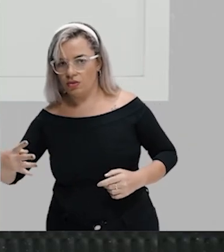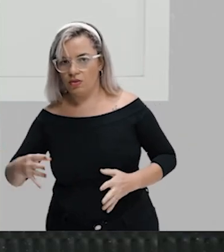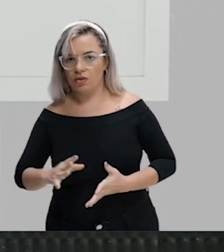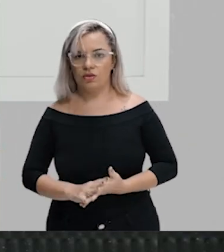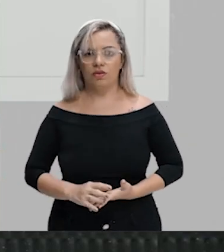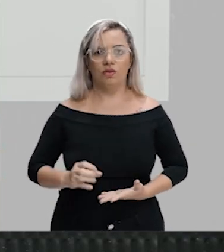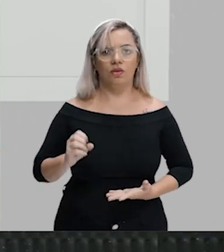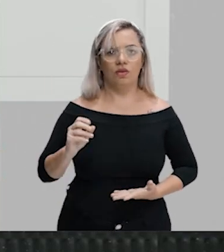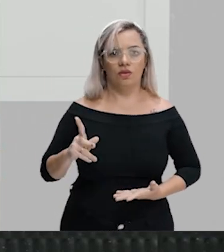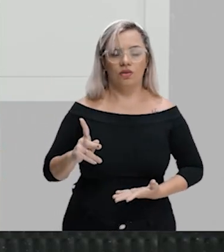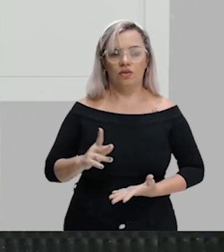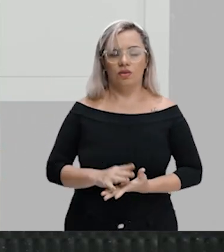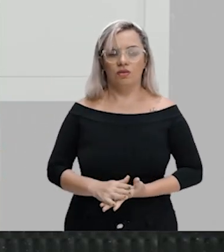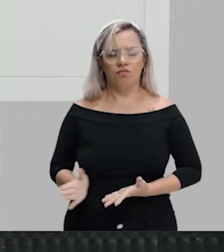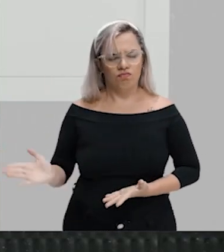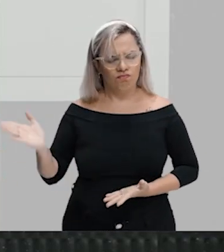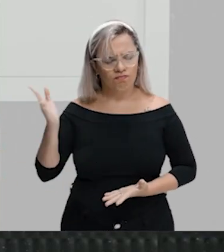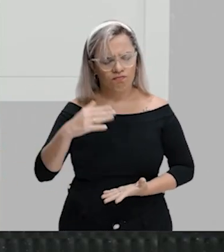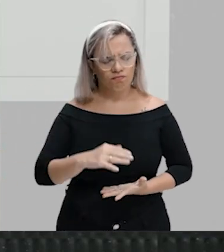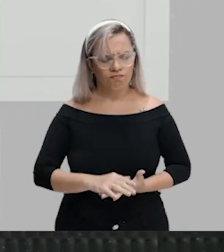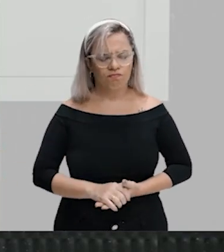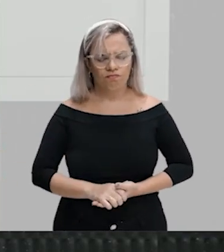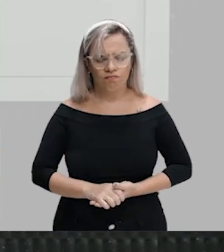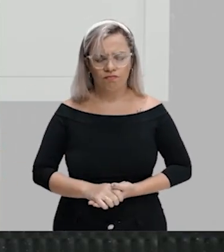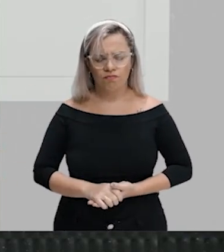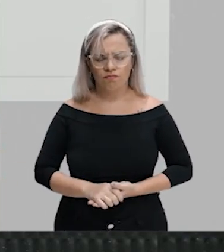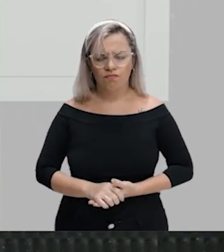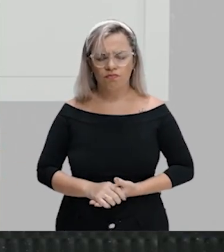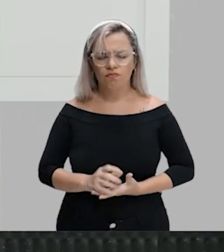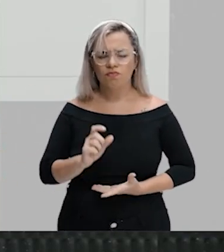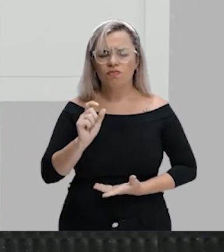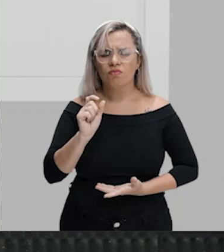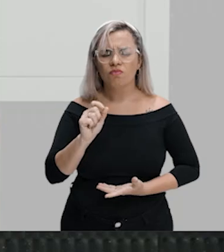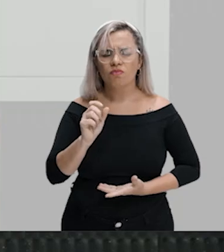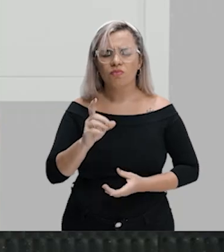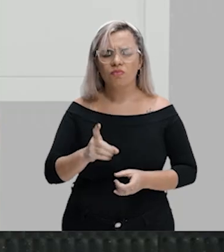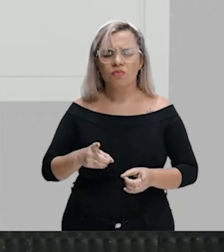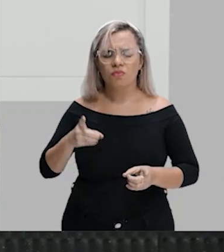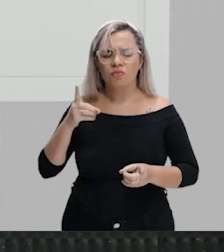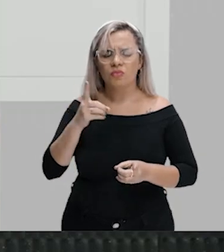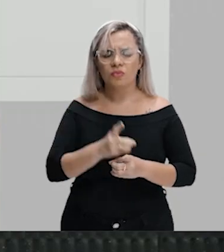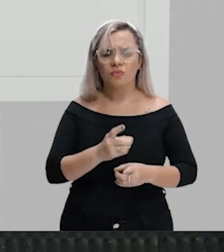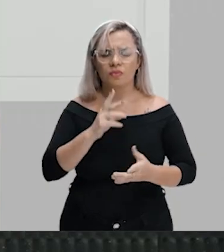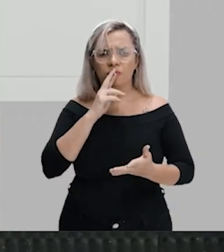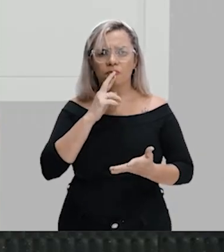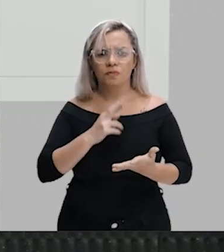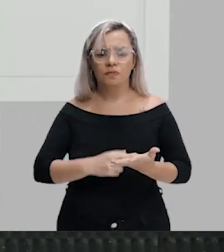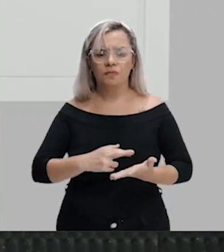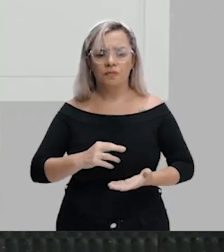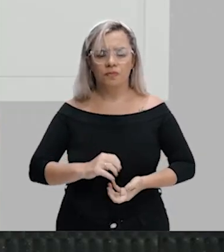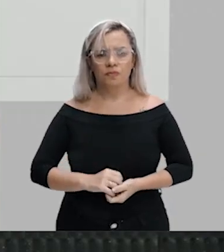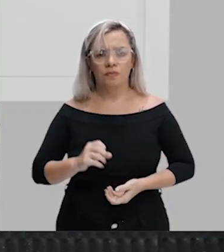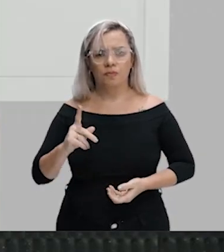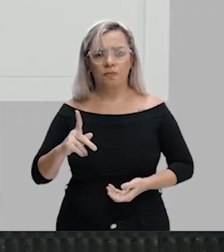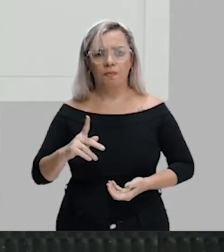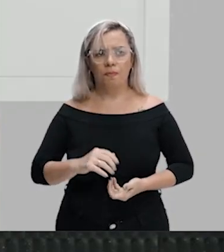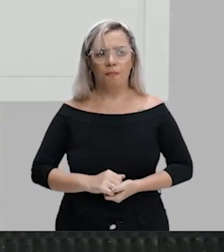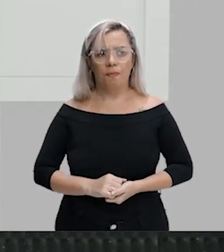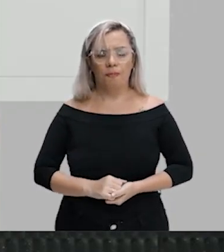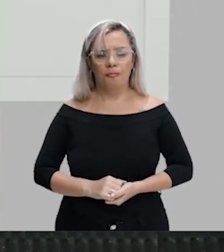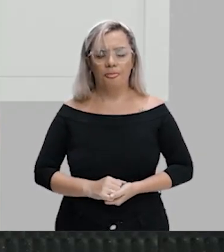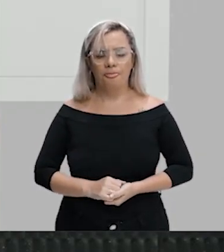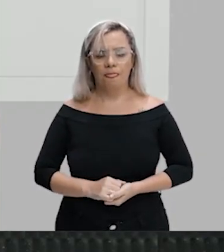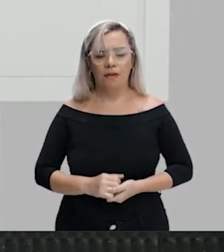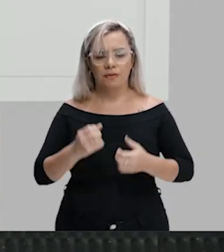Ok? Então vamos ver aí qual é, né, o que nós vamos encontrar aí de resposta. Ok? Ele